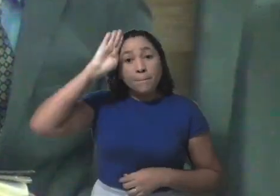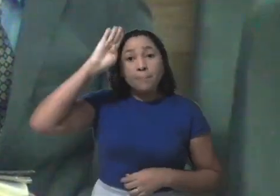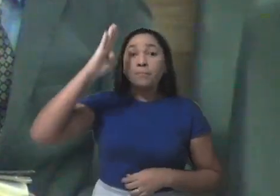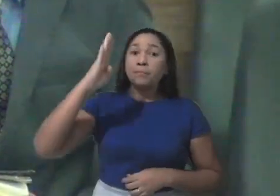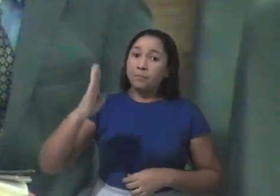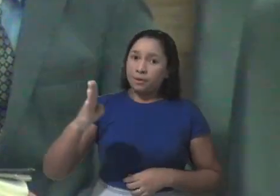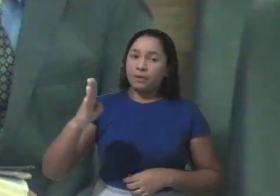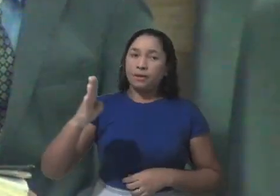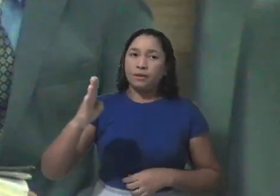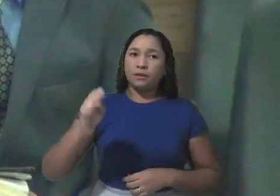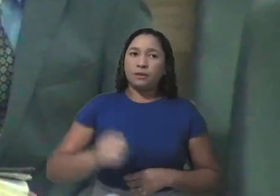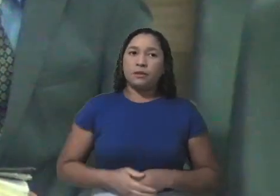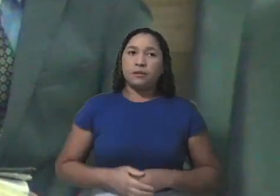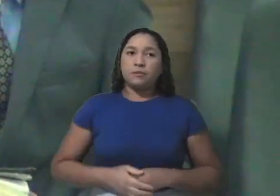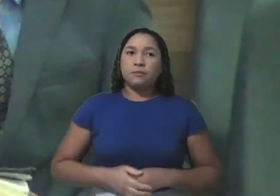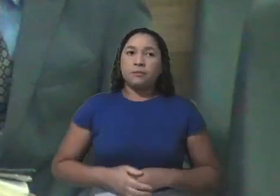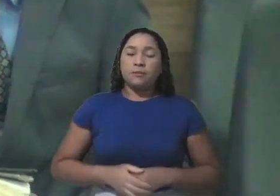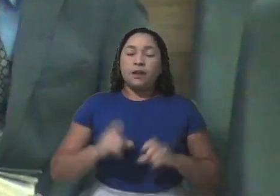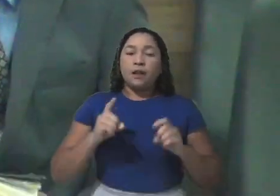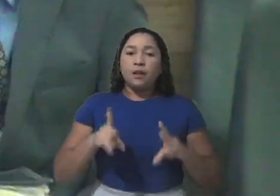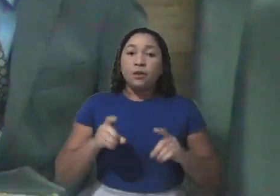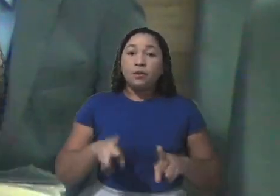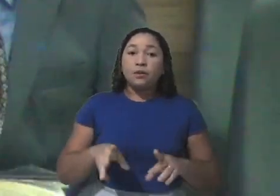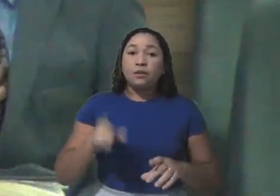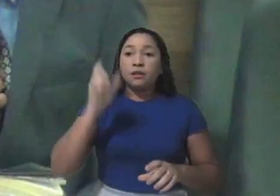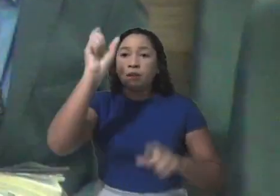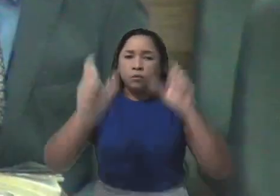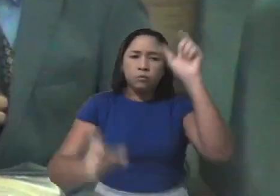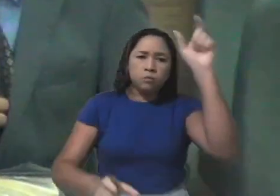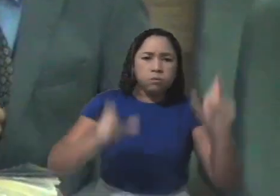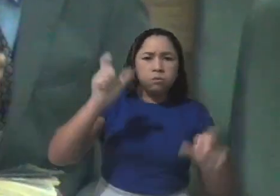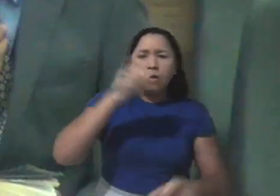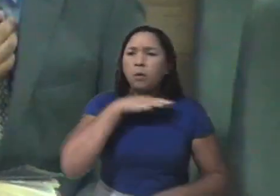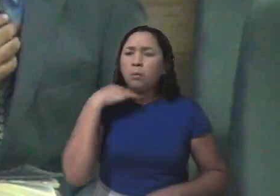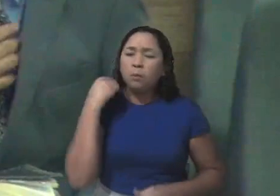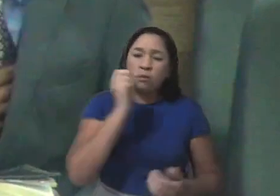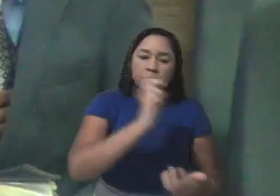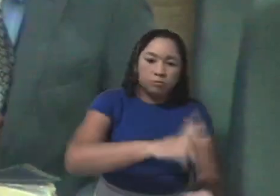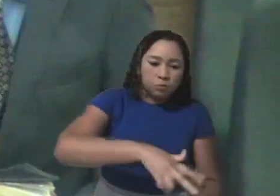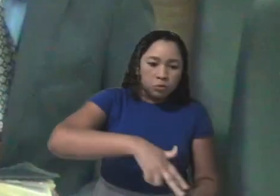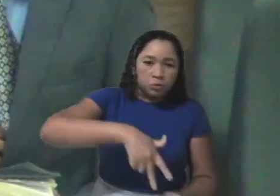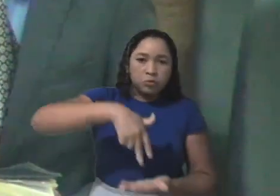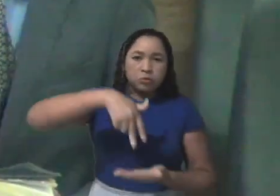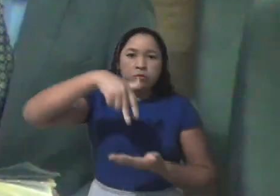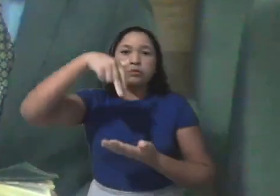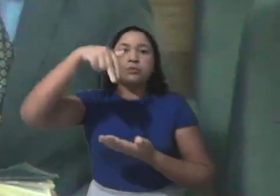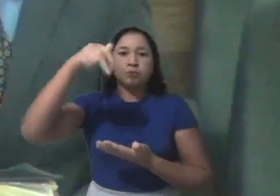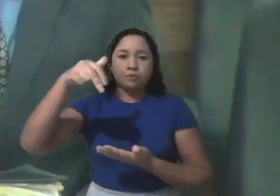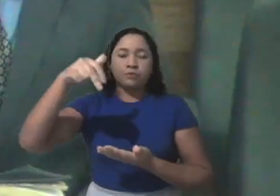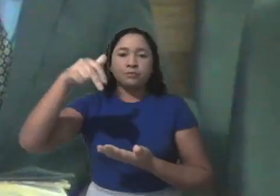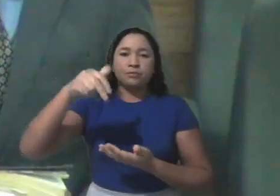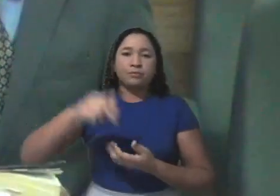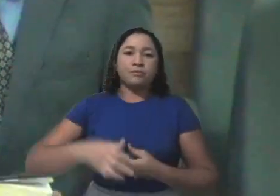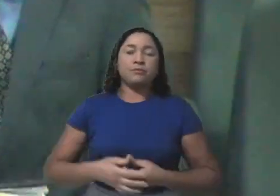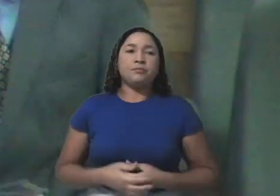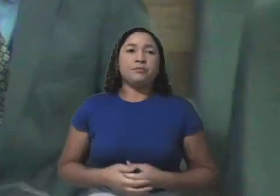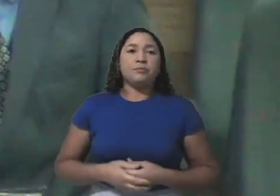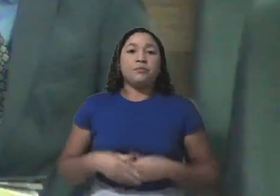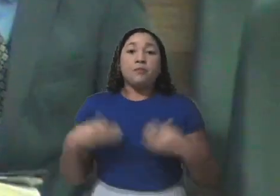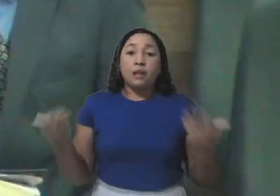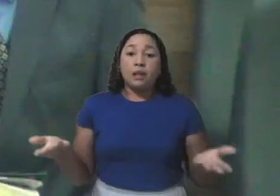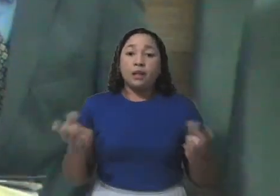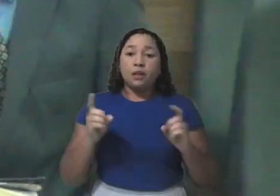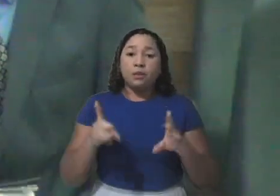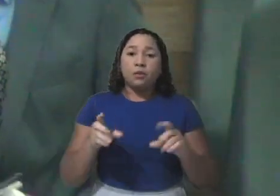do juízo eterno. Então, essas doutrinas que falam acerca dos fins dos tempos,